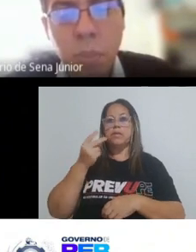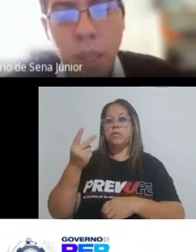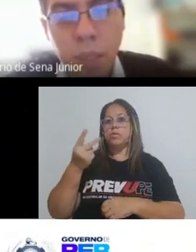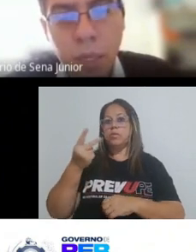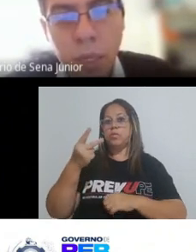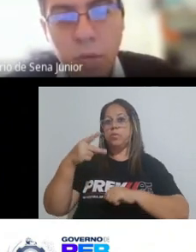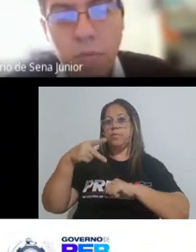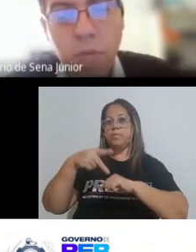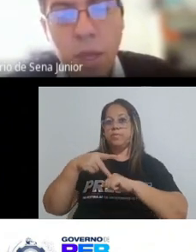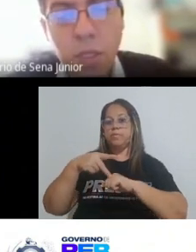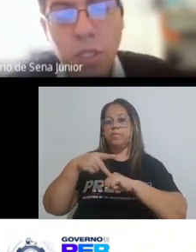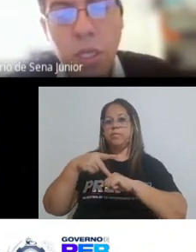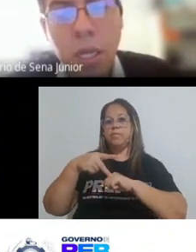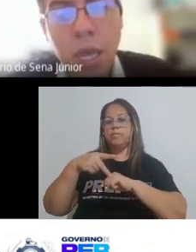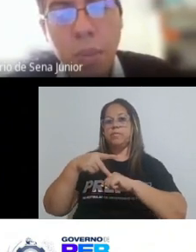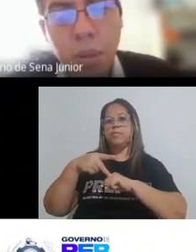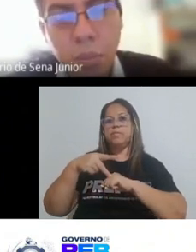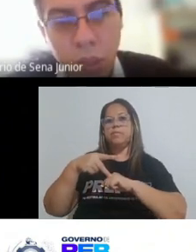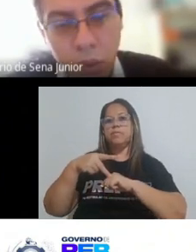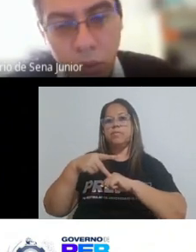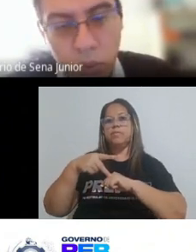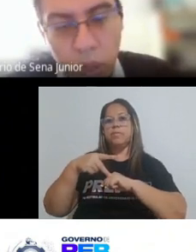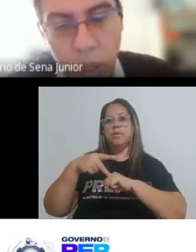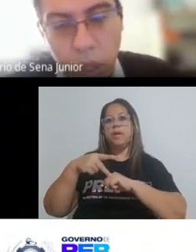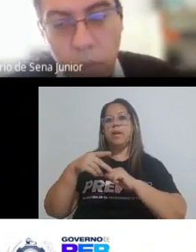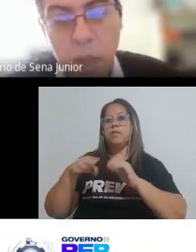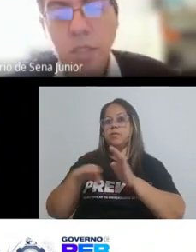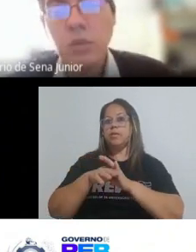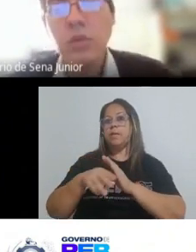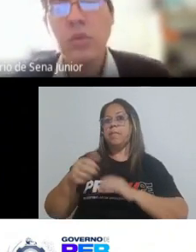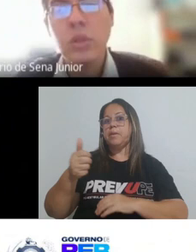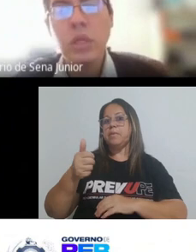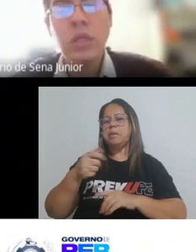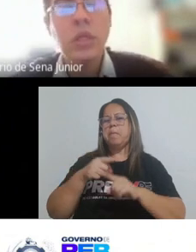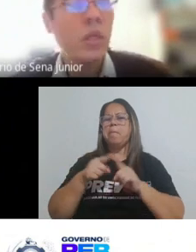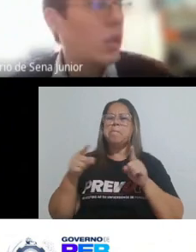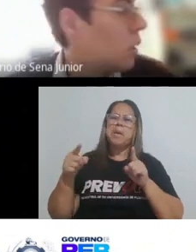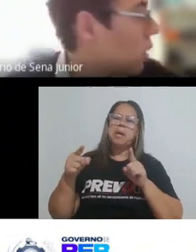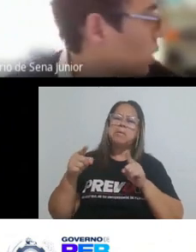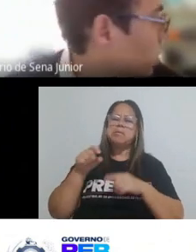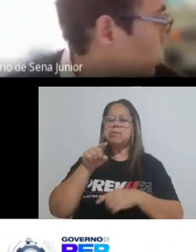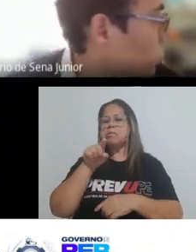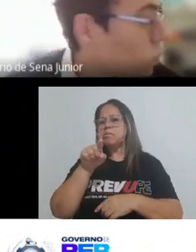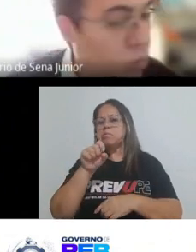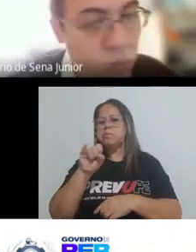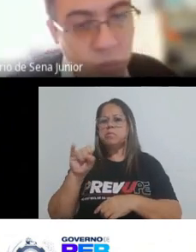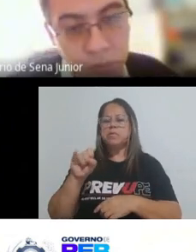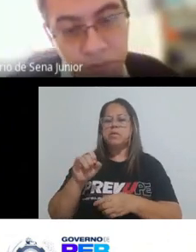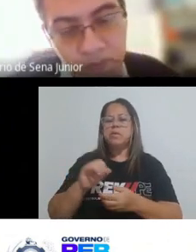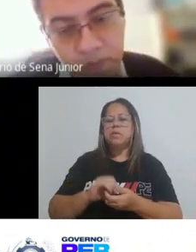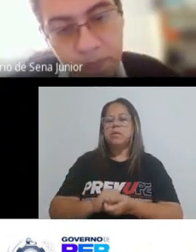pedra vai chegar primeiro, mas se o estudante não